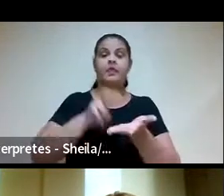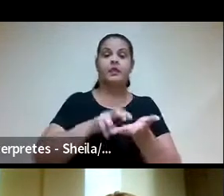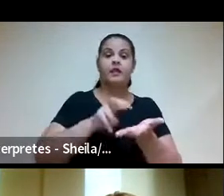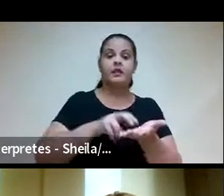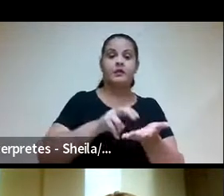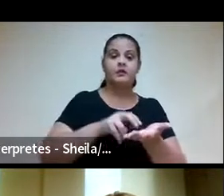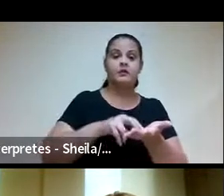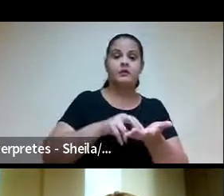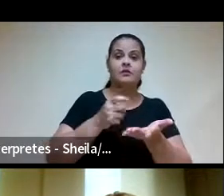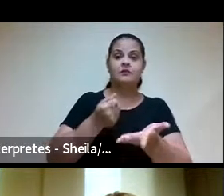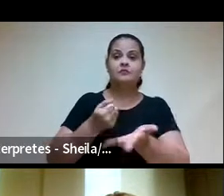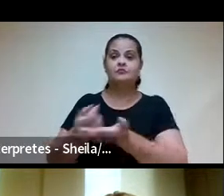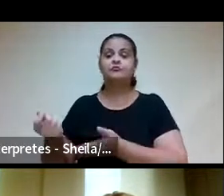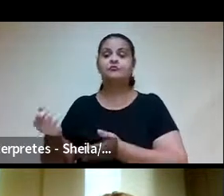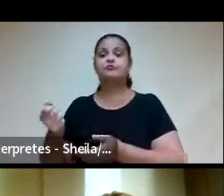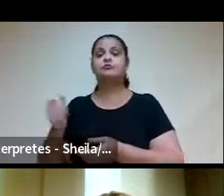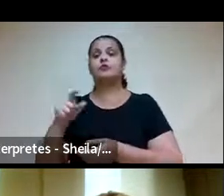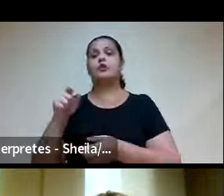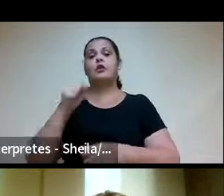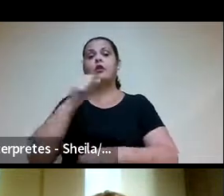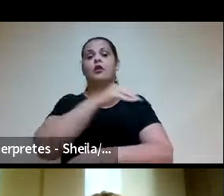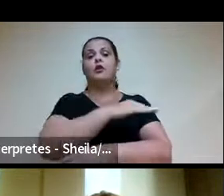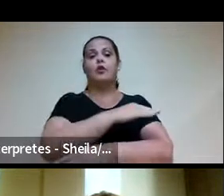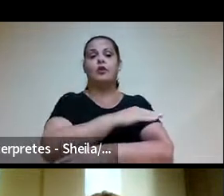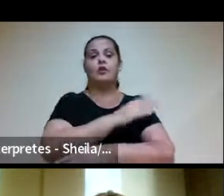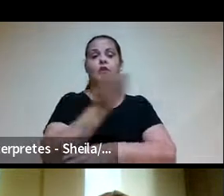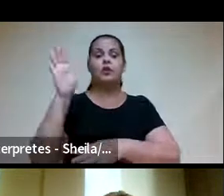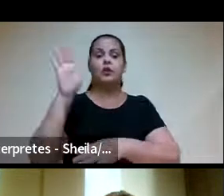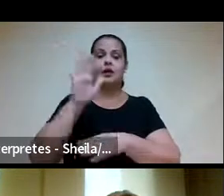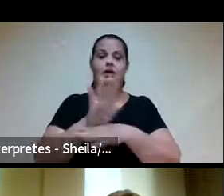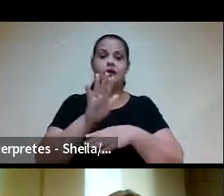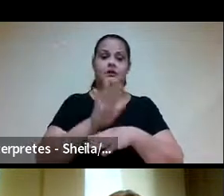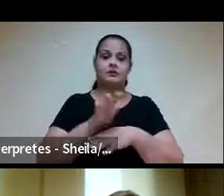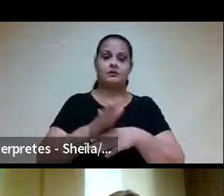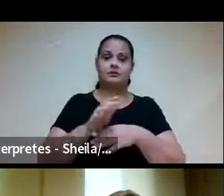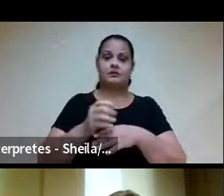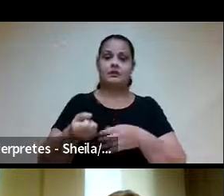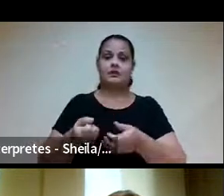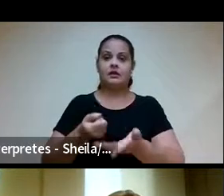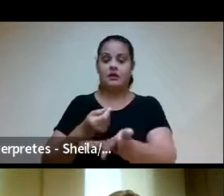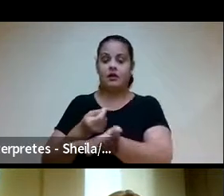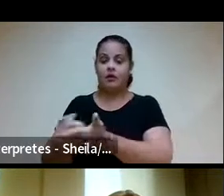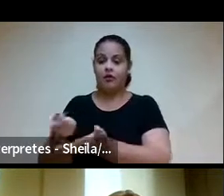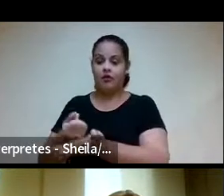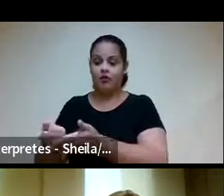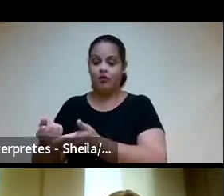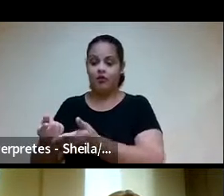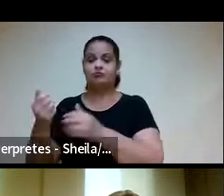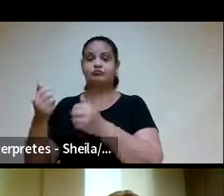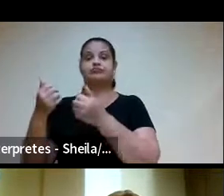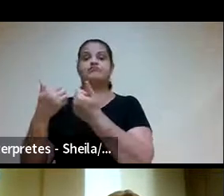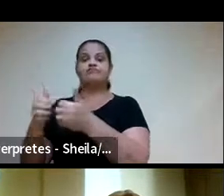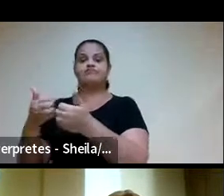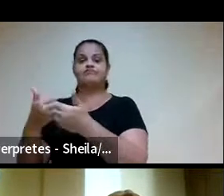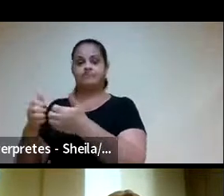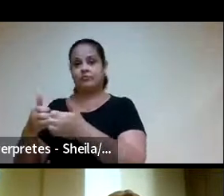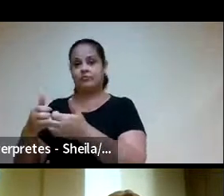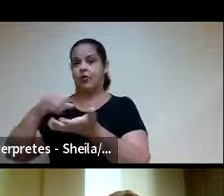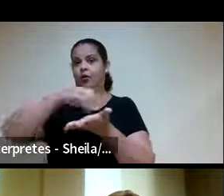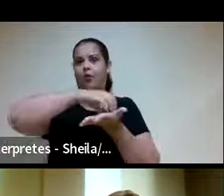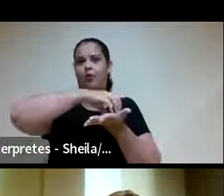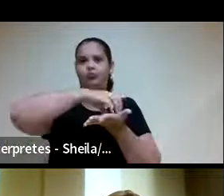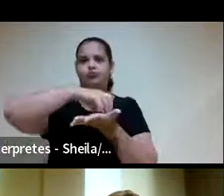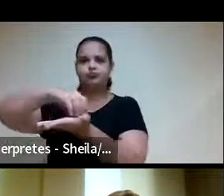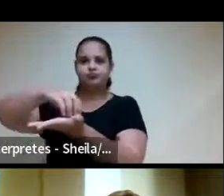era para ela, inclusive, ela explica, inclusive, a razão pela qual eu pedi para que fosse dar dinheiro, que era o dinheiro do transporte, um dinheiro de transporte, para que ela fosse a